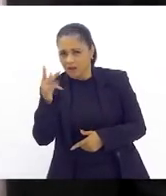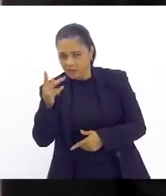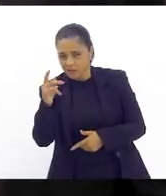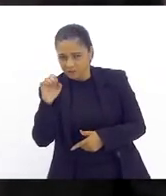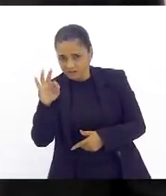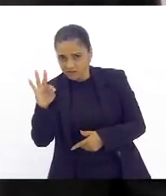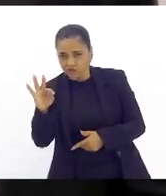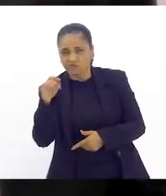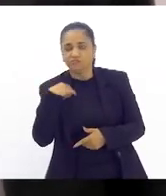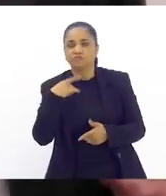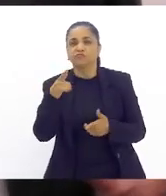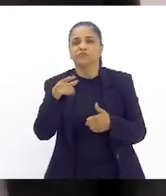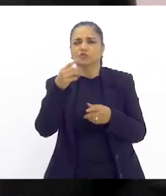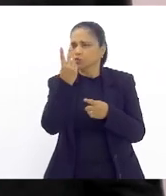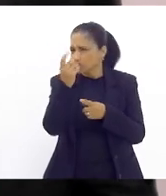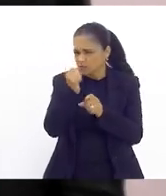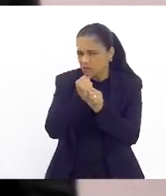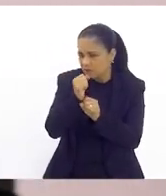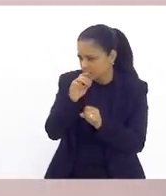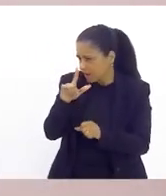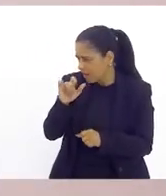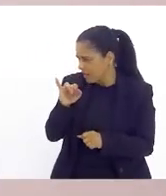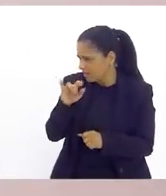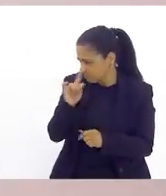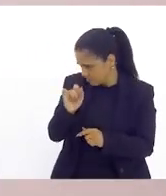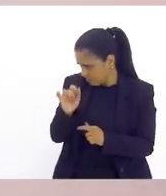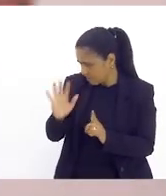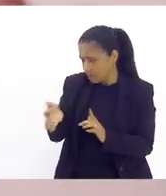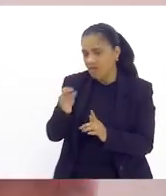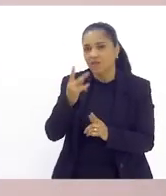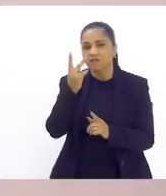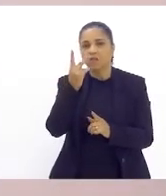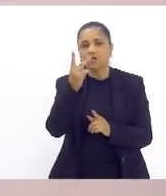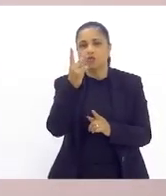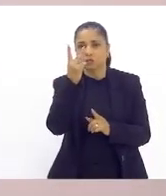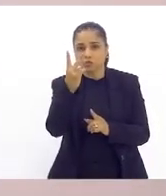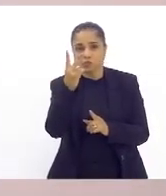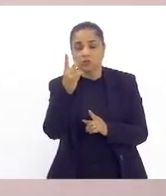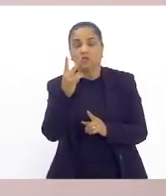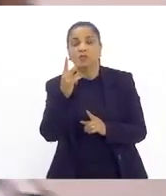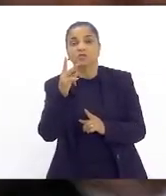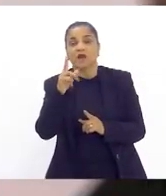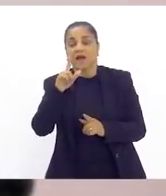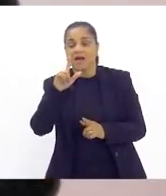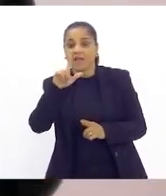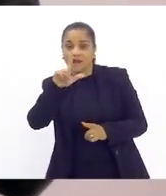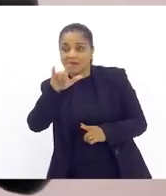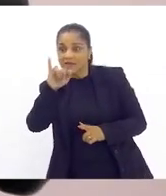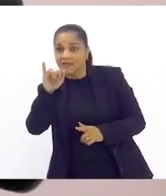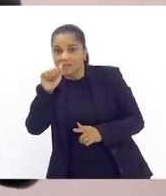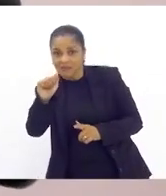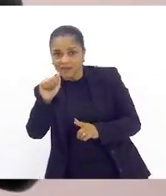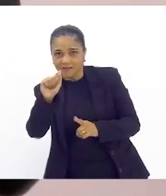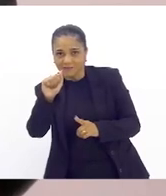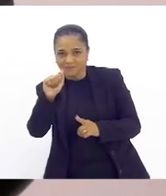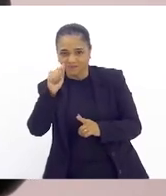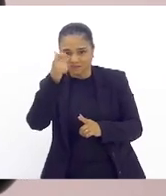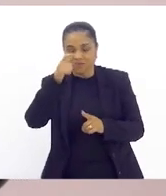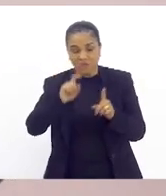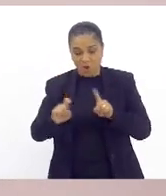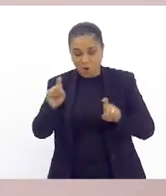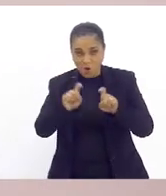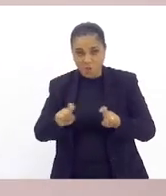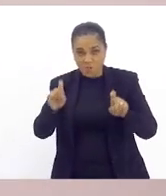a nossa atendente virtual que é a Lia então a gente tá numa Pegada também de digitalização de tentar abrir um canal